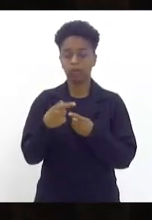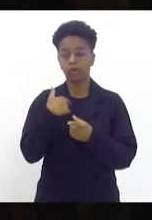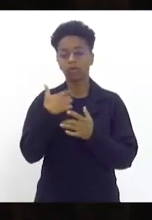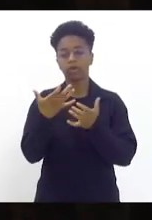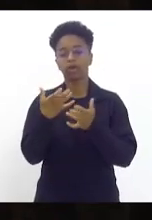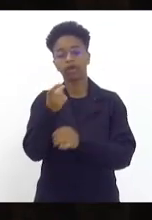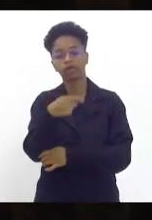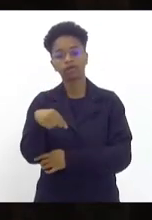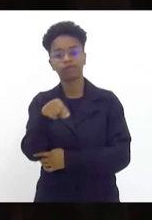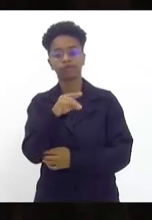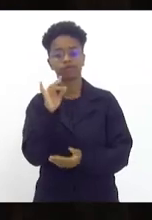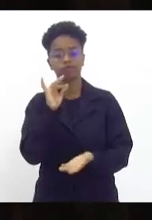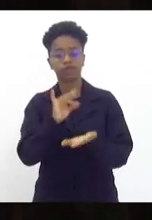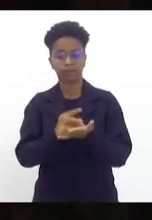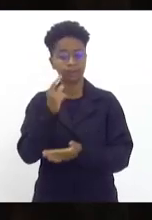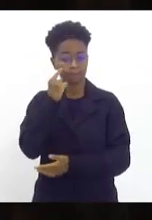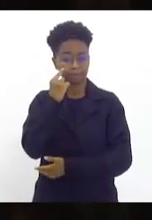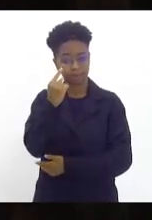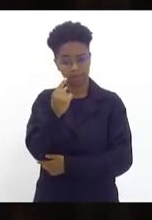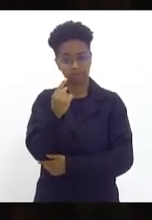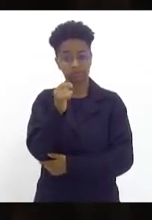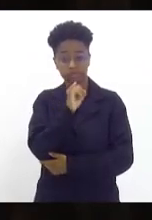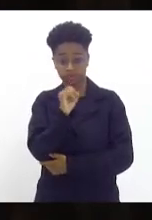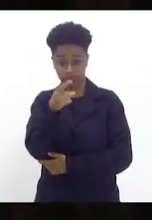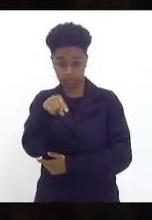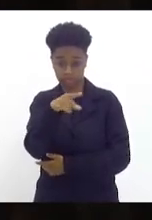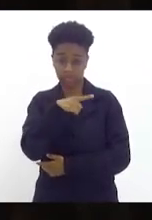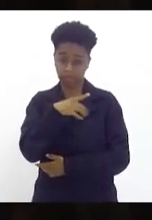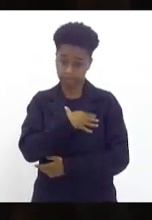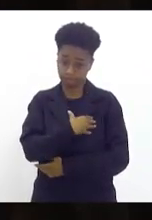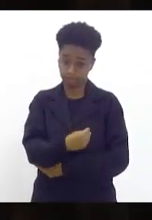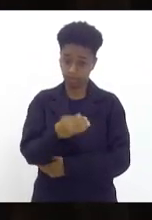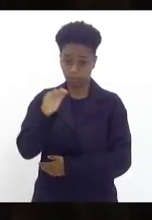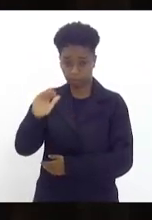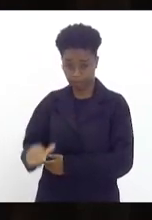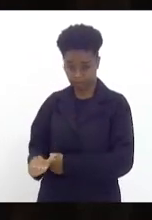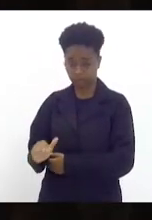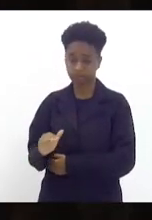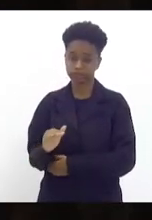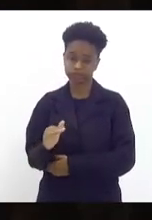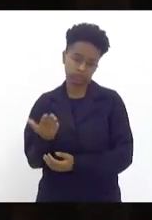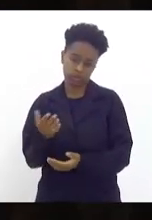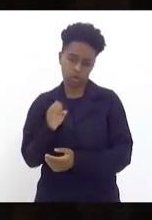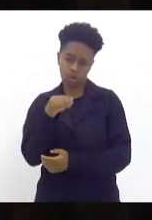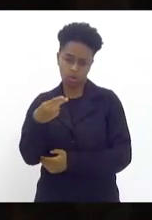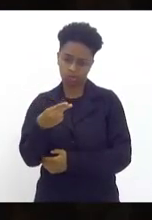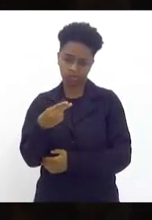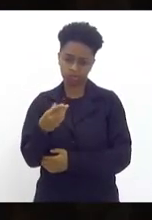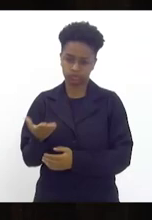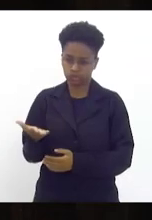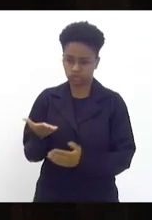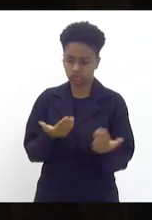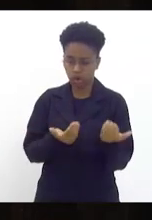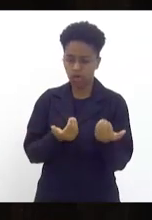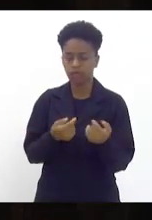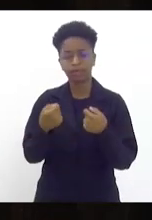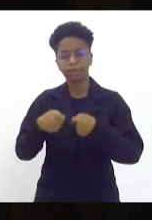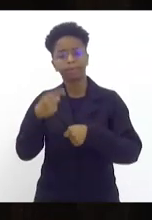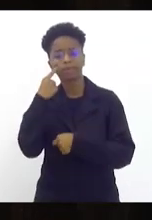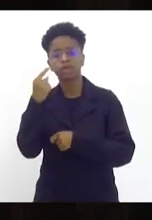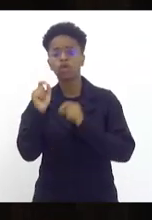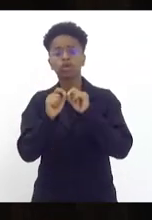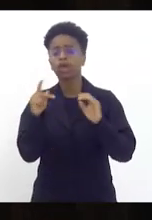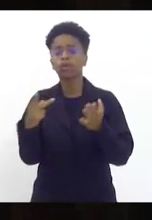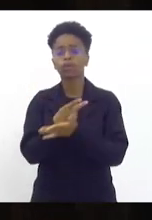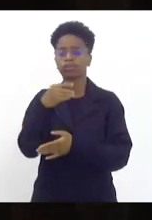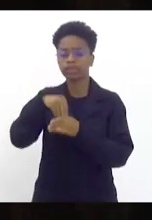vocês realmente pensassem, se vocês têm filhos pequenos ou filhos mesmo mais velhos, o que rola na